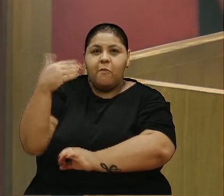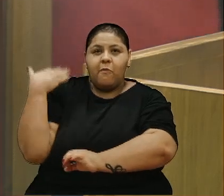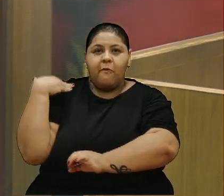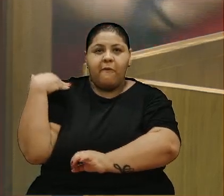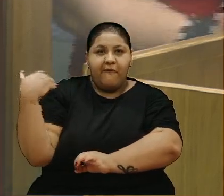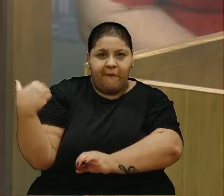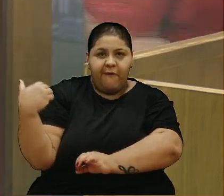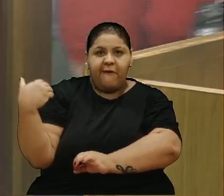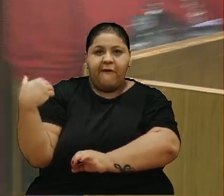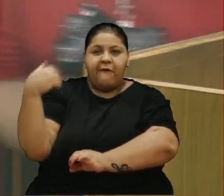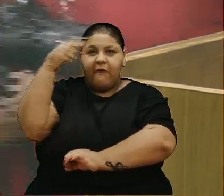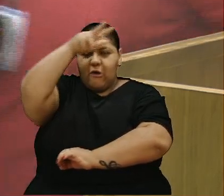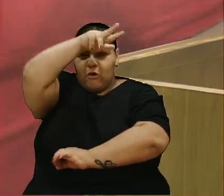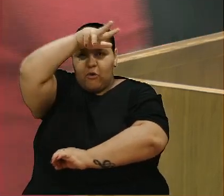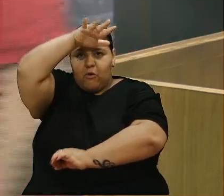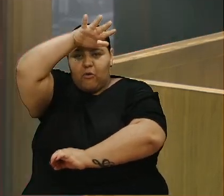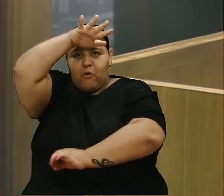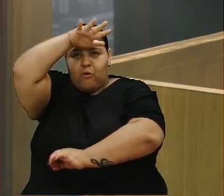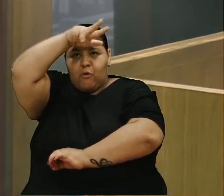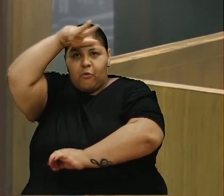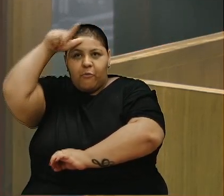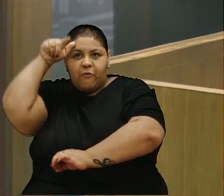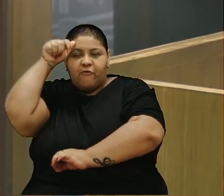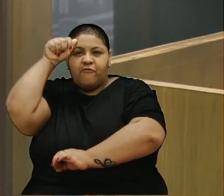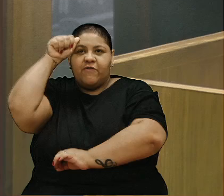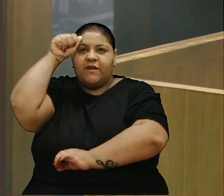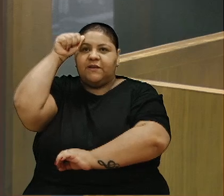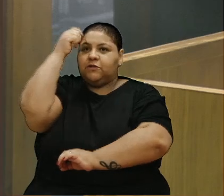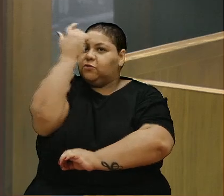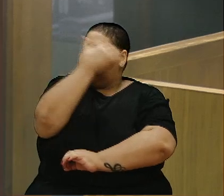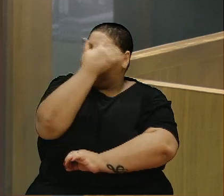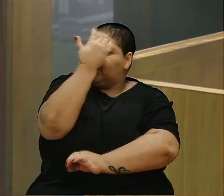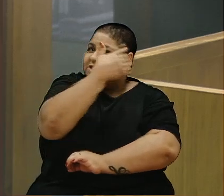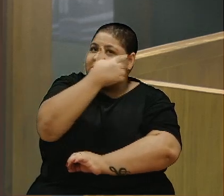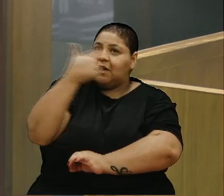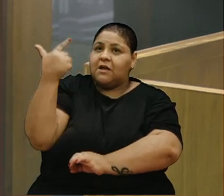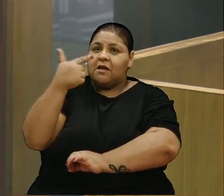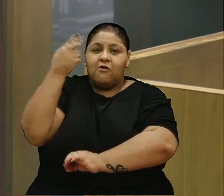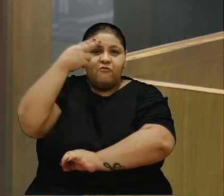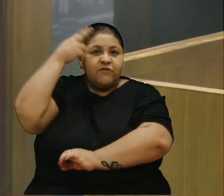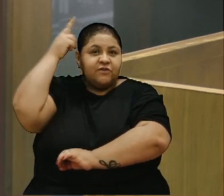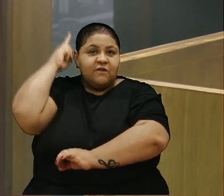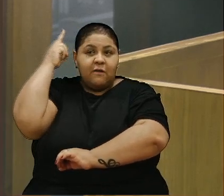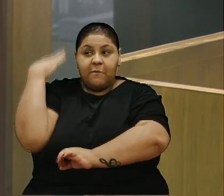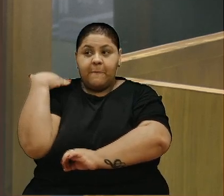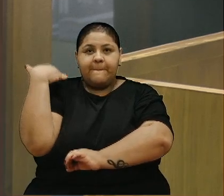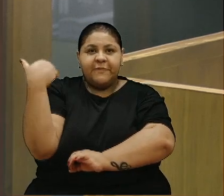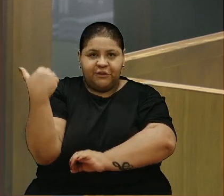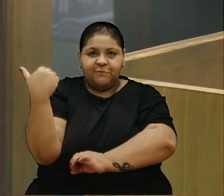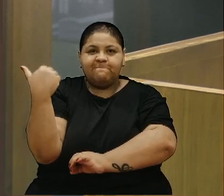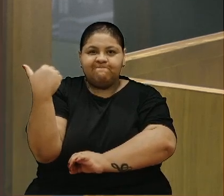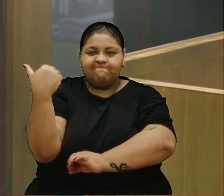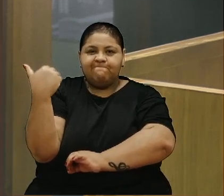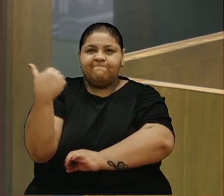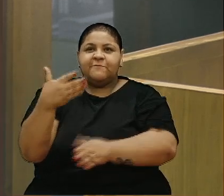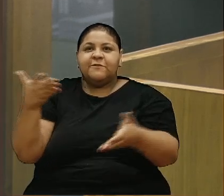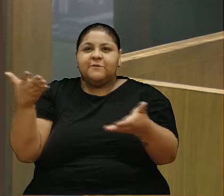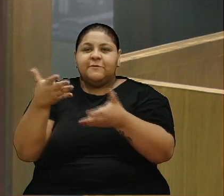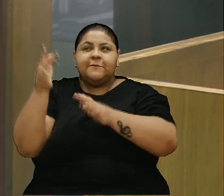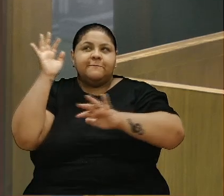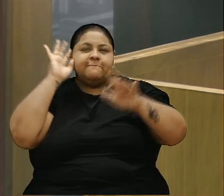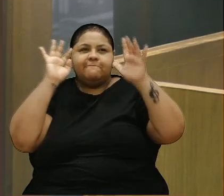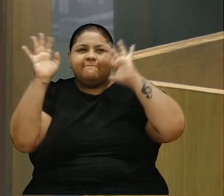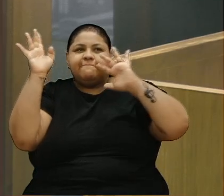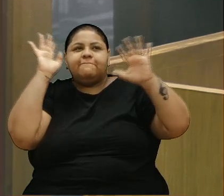e o vice Néspolo me fez. Vamos vislumbrar muitas coisas. Vamos